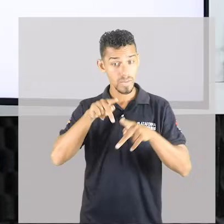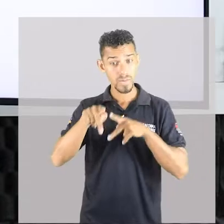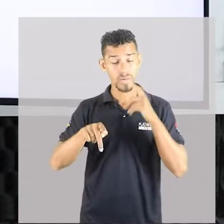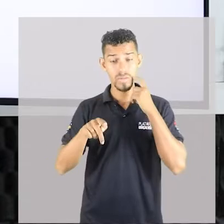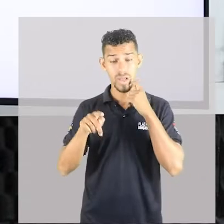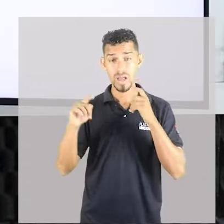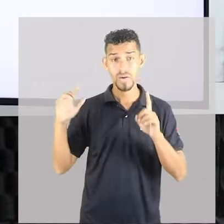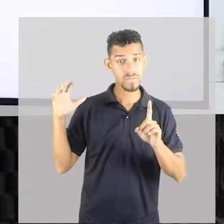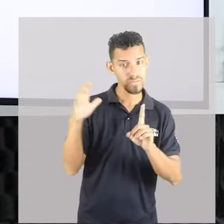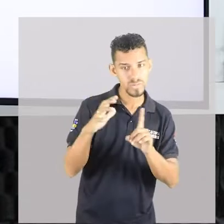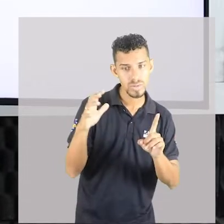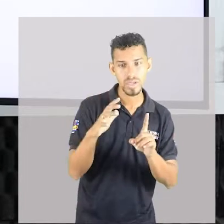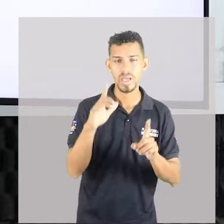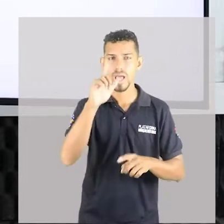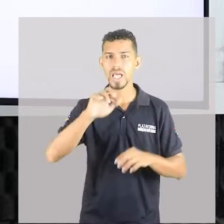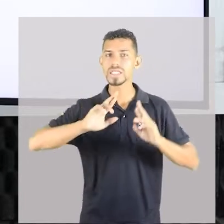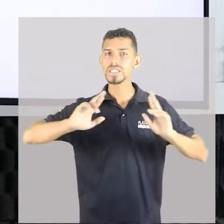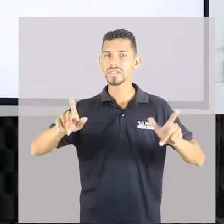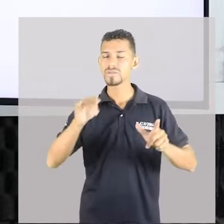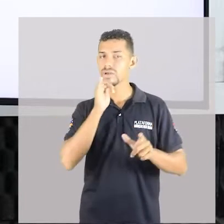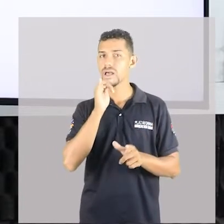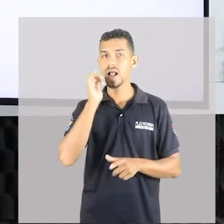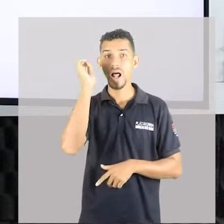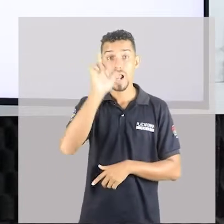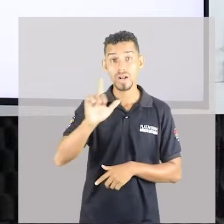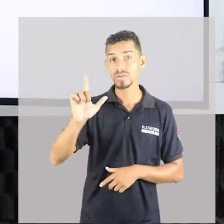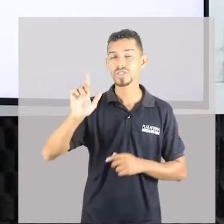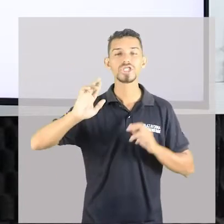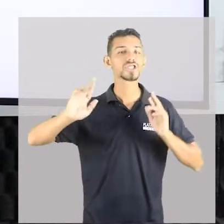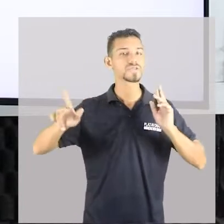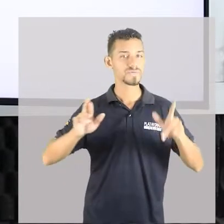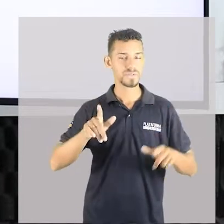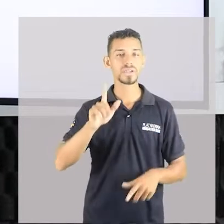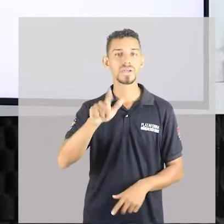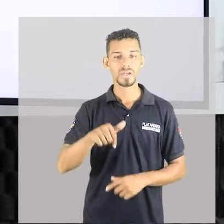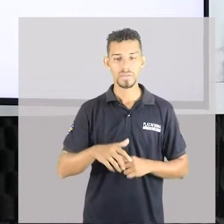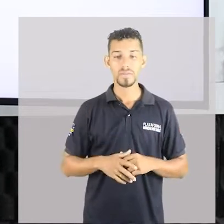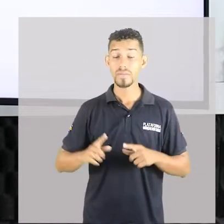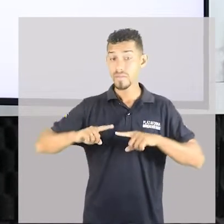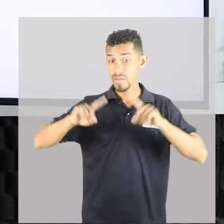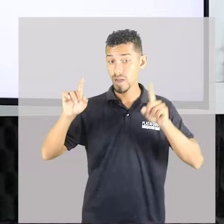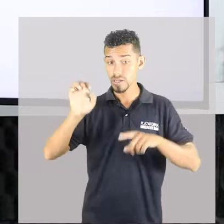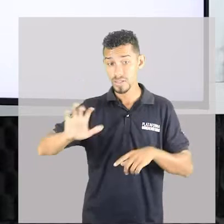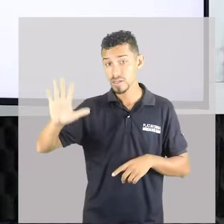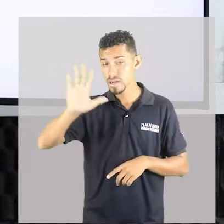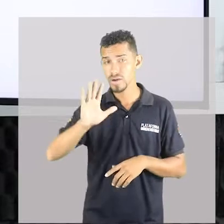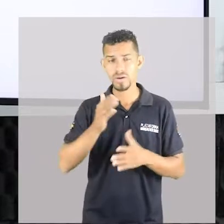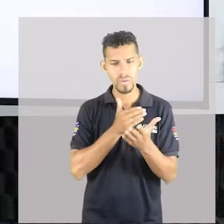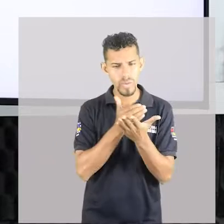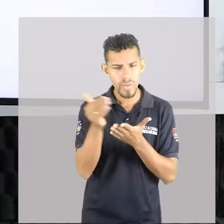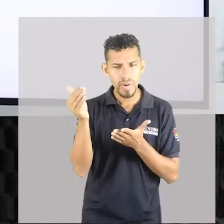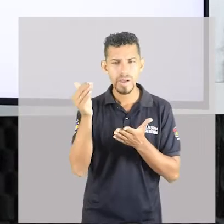que foram atacados é diferente, a lógica deles é diferente. Mas os europeus